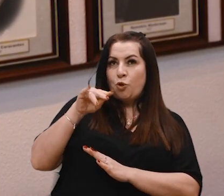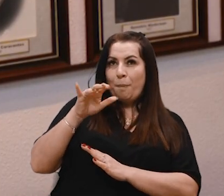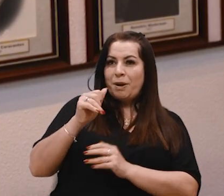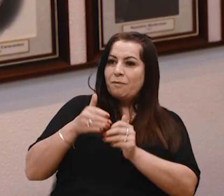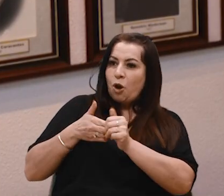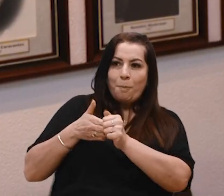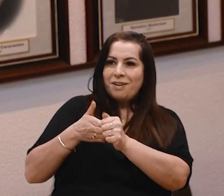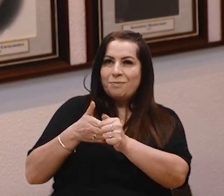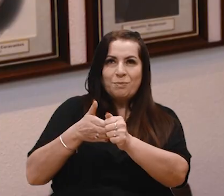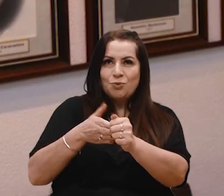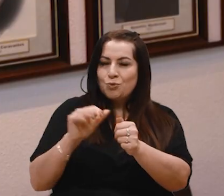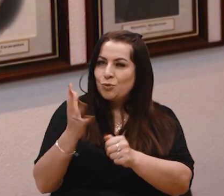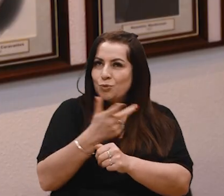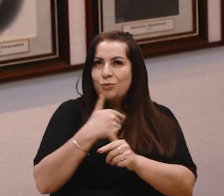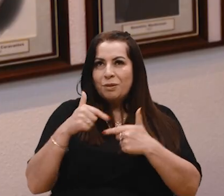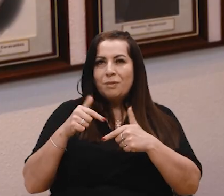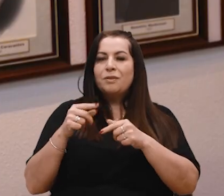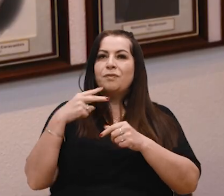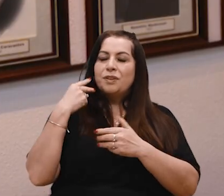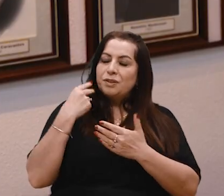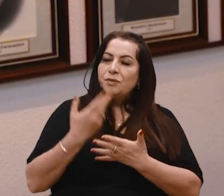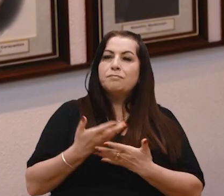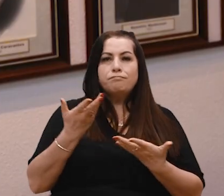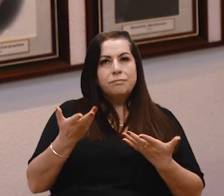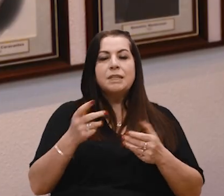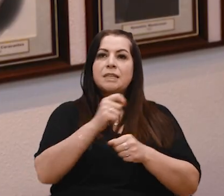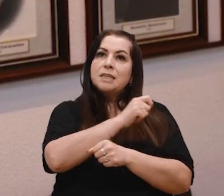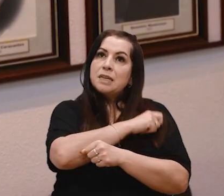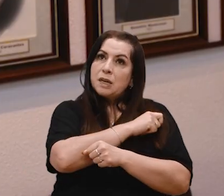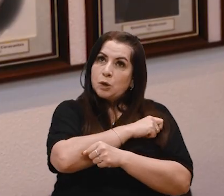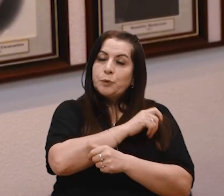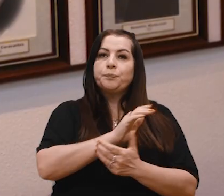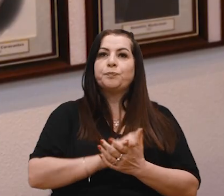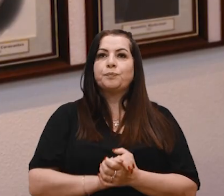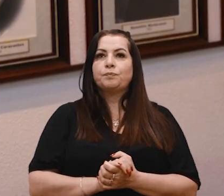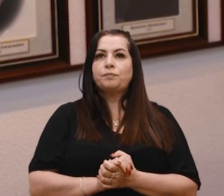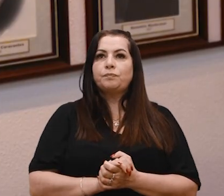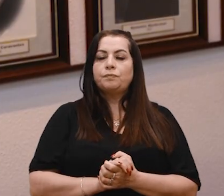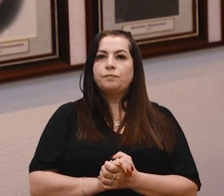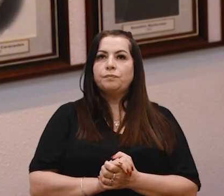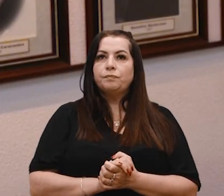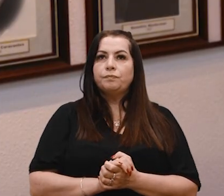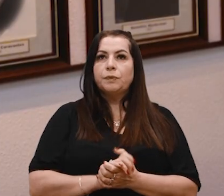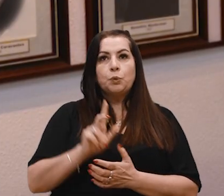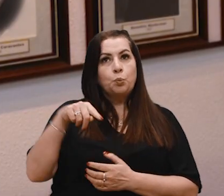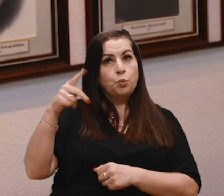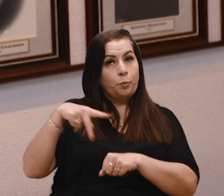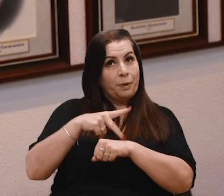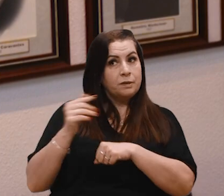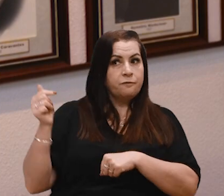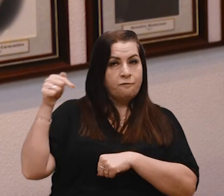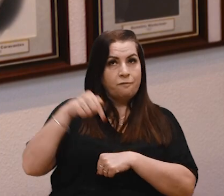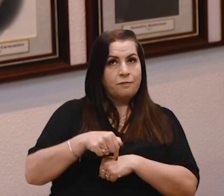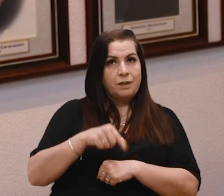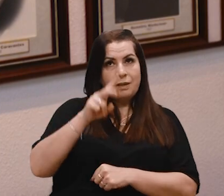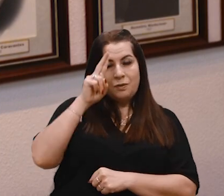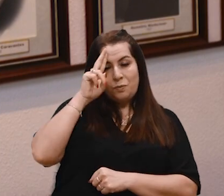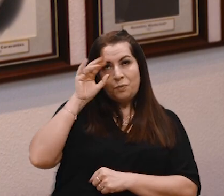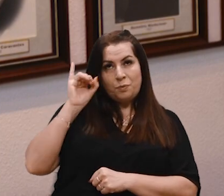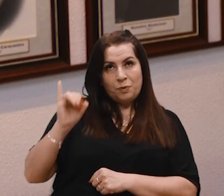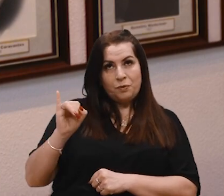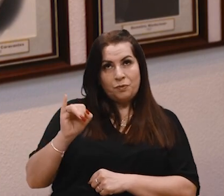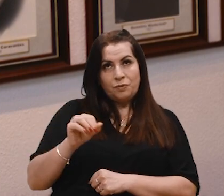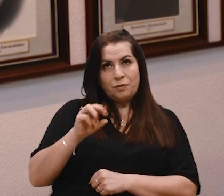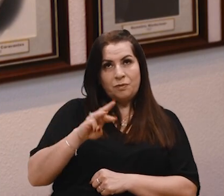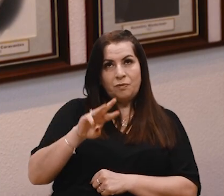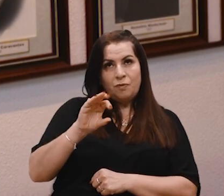né, então assim eles vão acompanhando mais todo esse trabalho do vereador. E esse estudante, né, vindo, né, de um outro país, né,